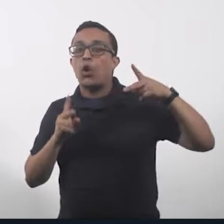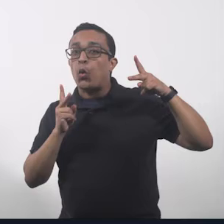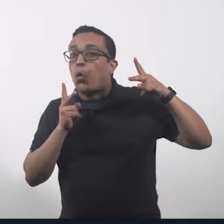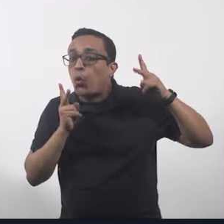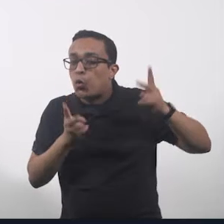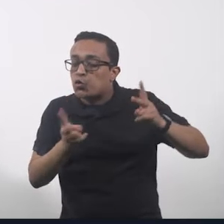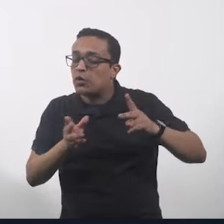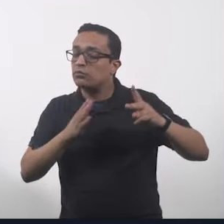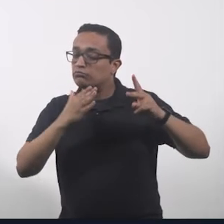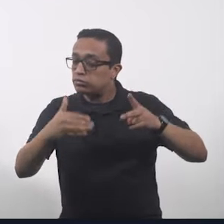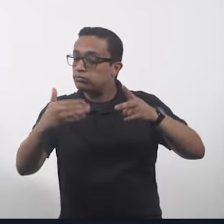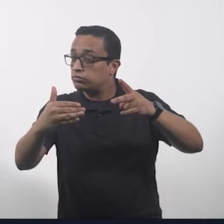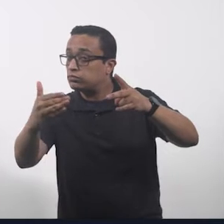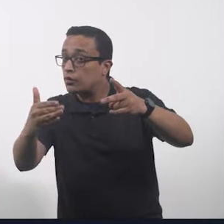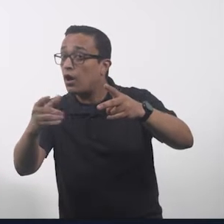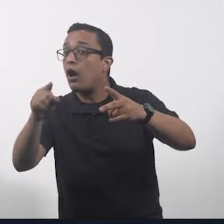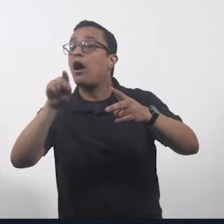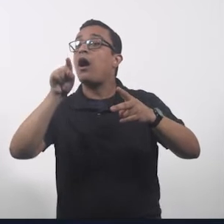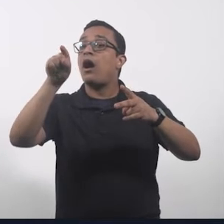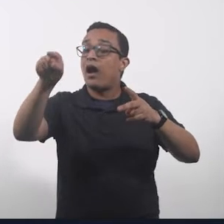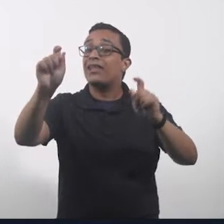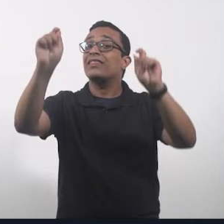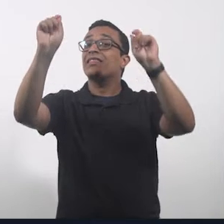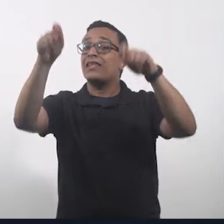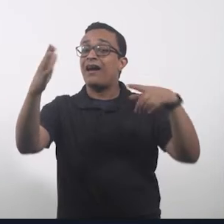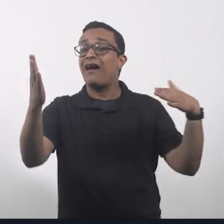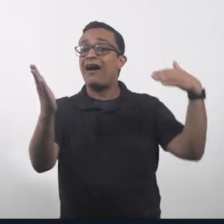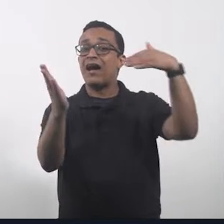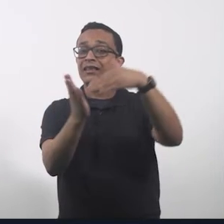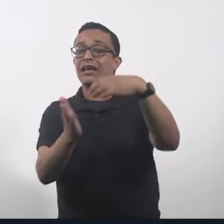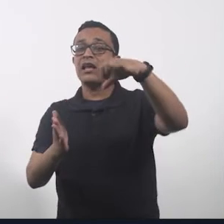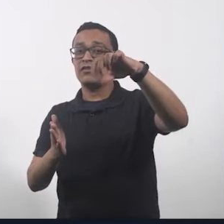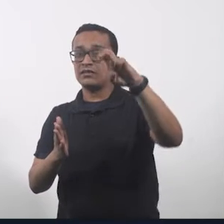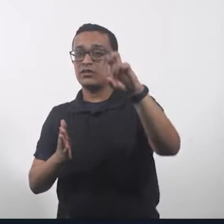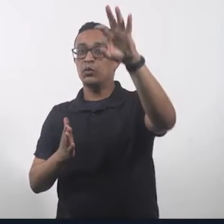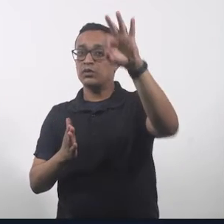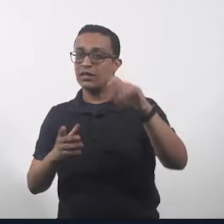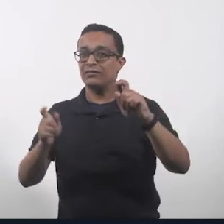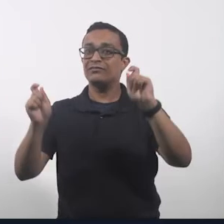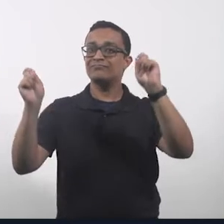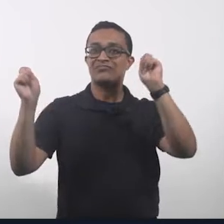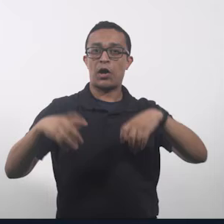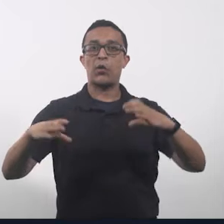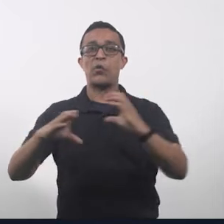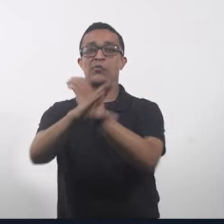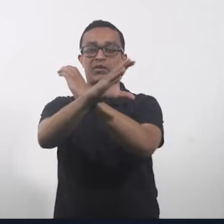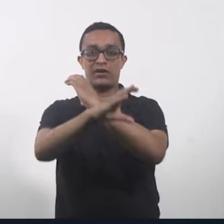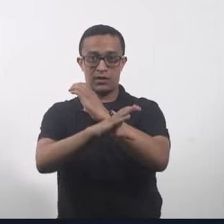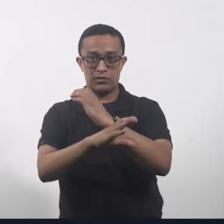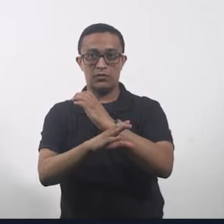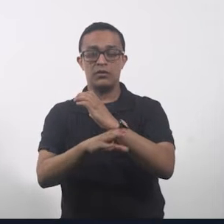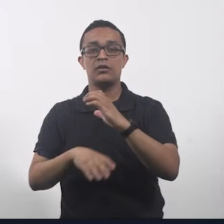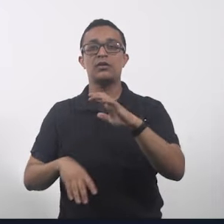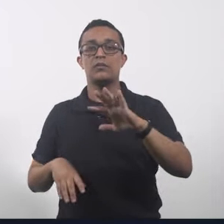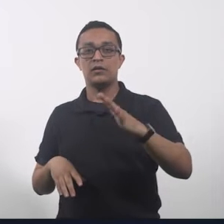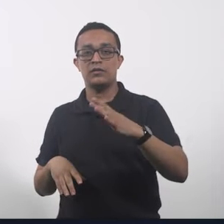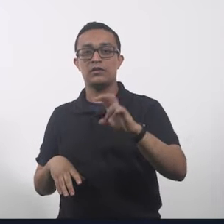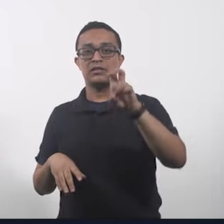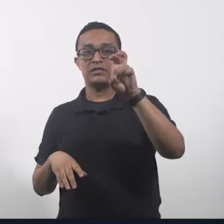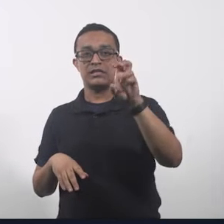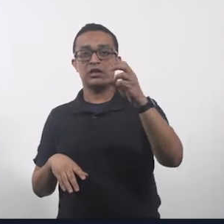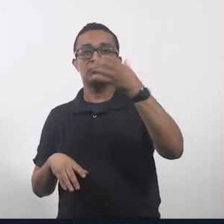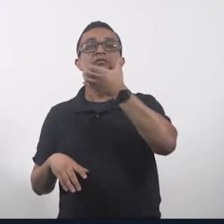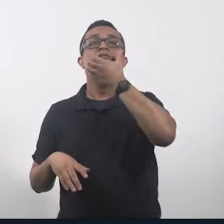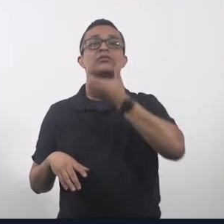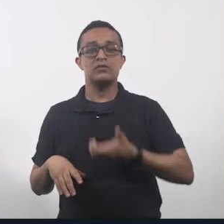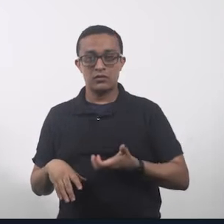mesmo ritmo de vacinação, poderíamos atingir os 95% de cobertura de esquema completo em torno do dia 5 de